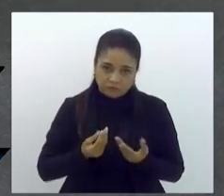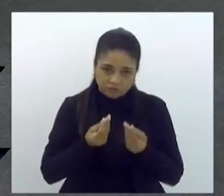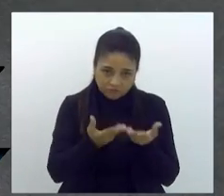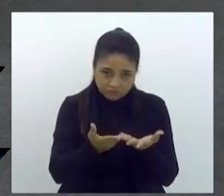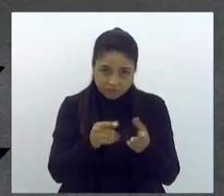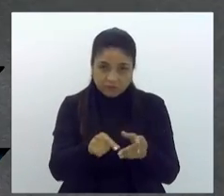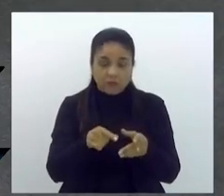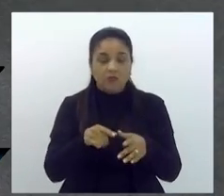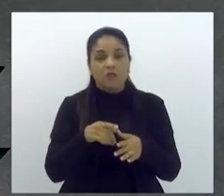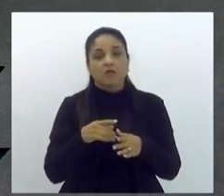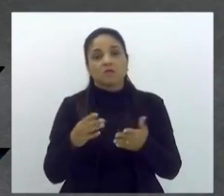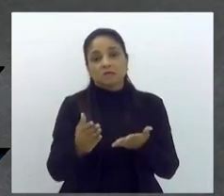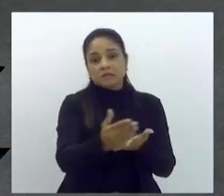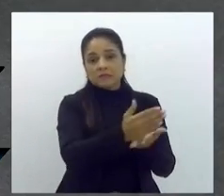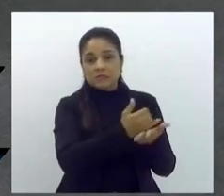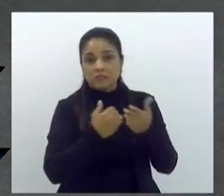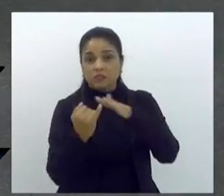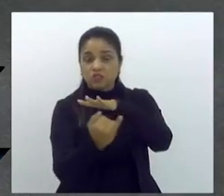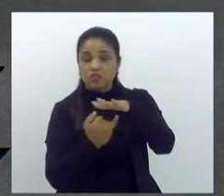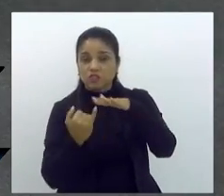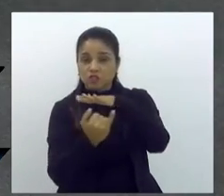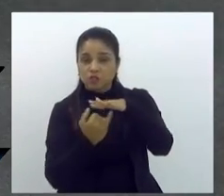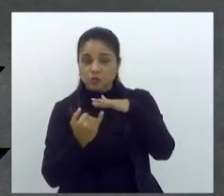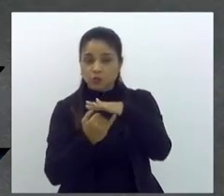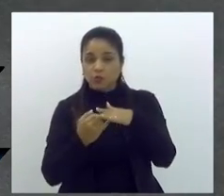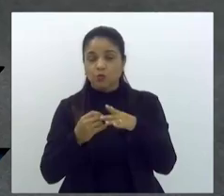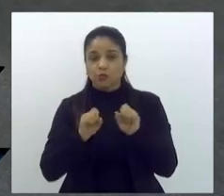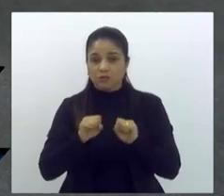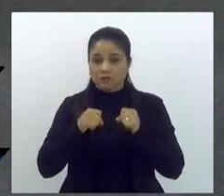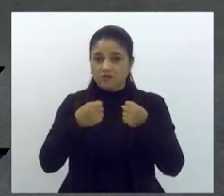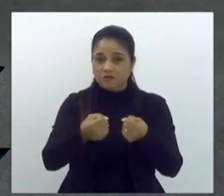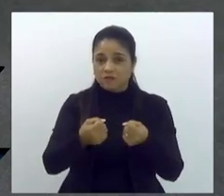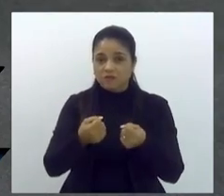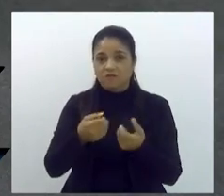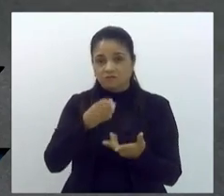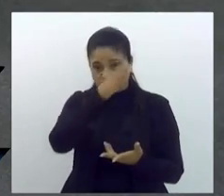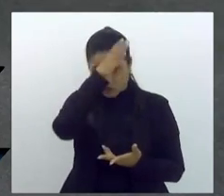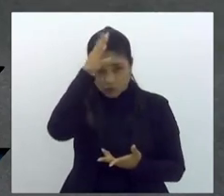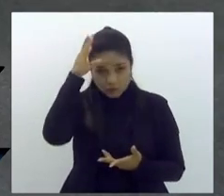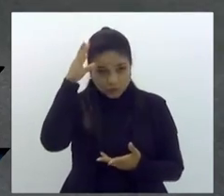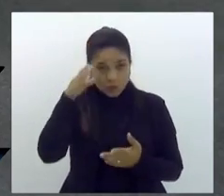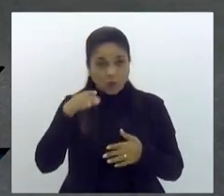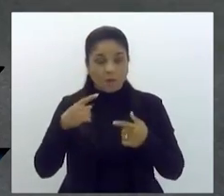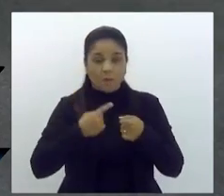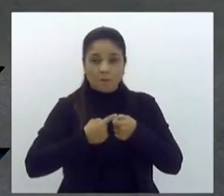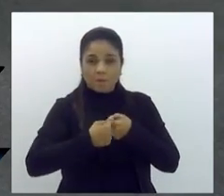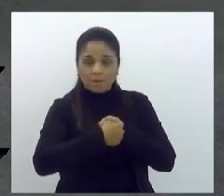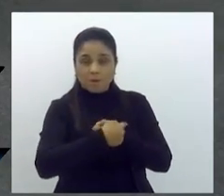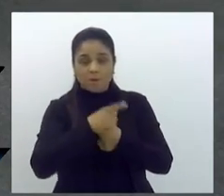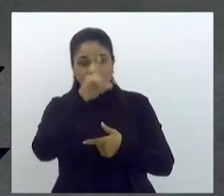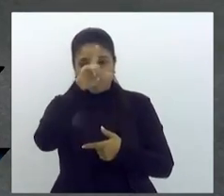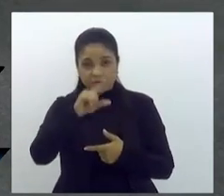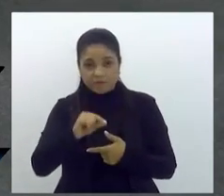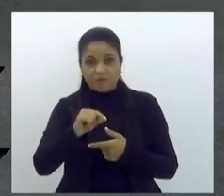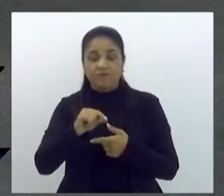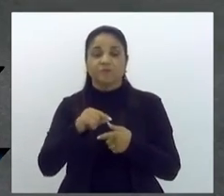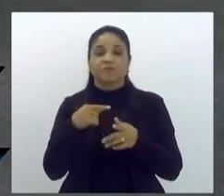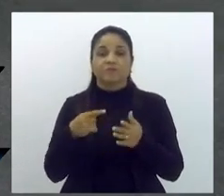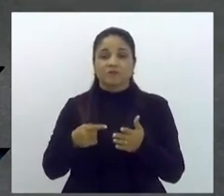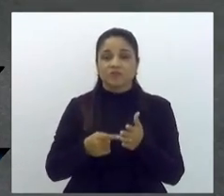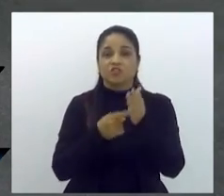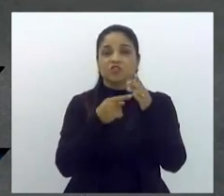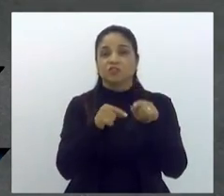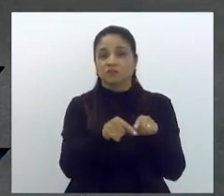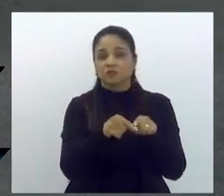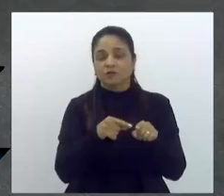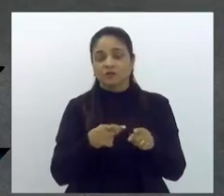idec Instituto Brasileiro de defesa das consumidores e dos consumidores os bairros periféricos ou combate dos indicadores sociais são na